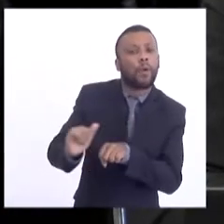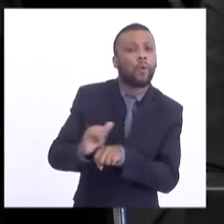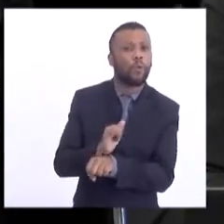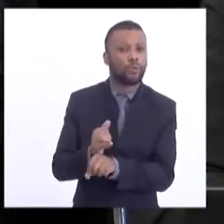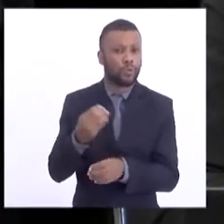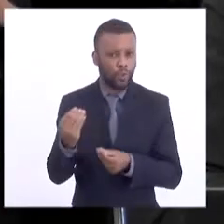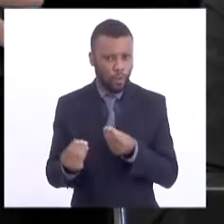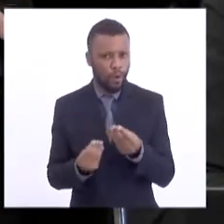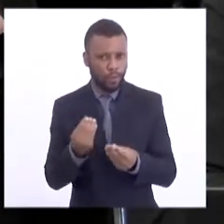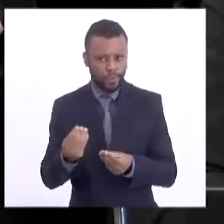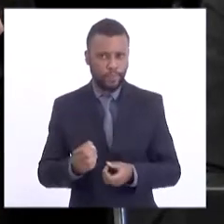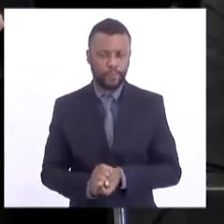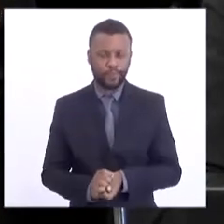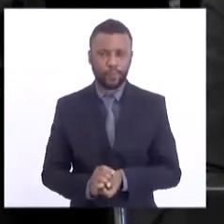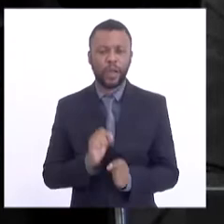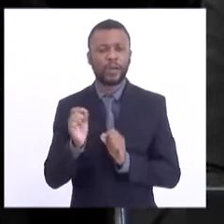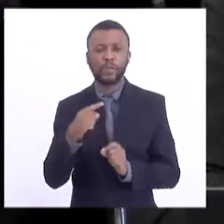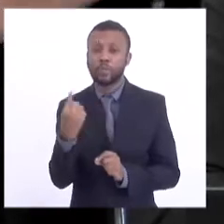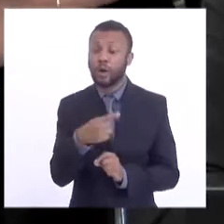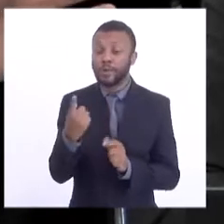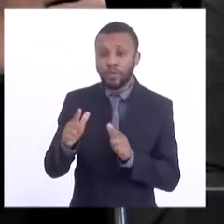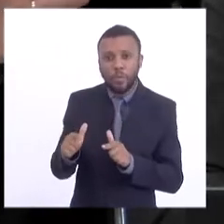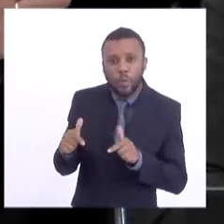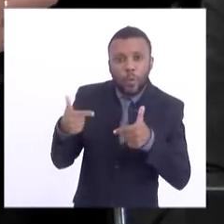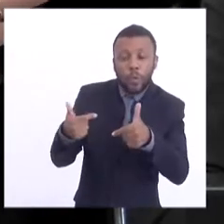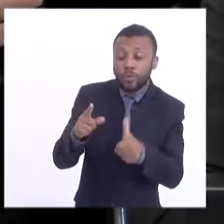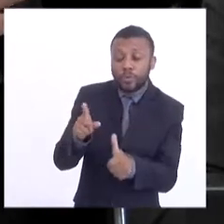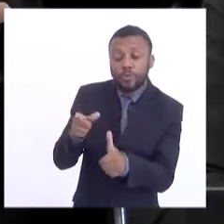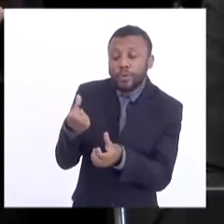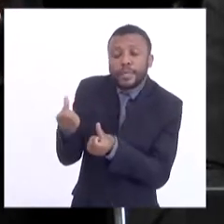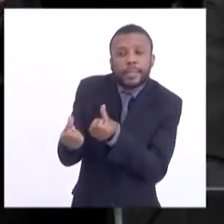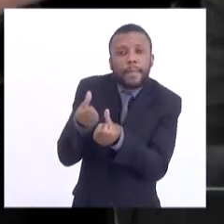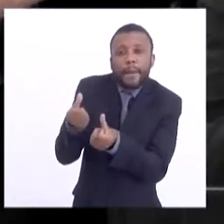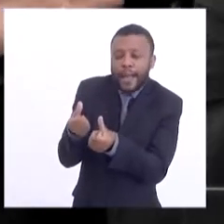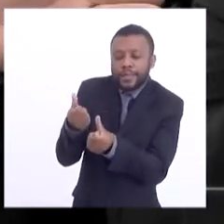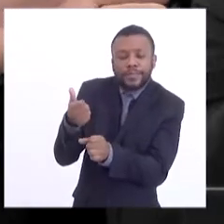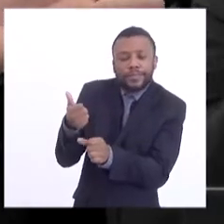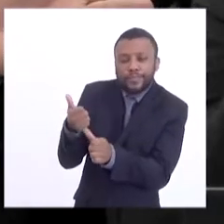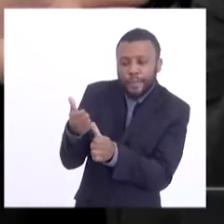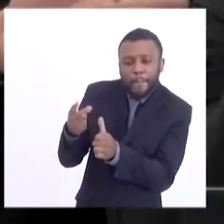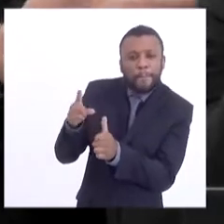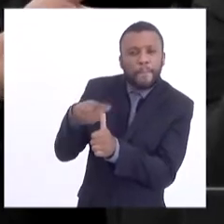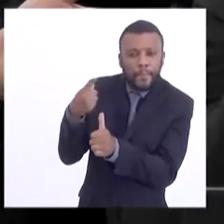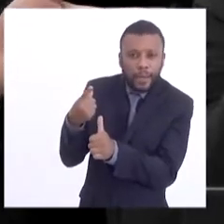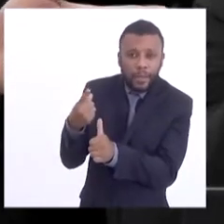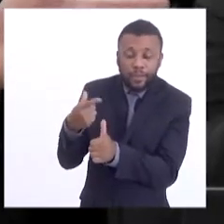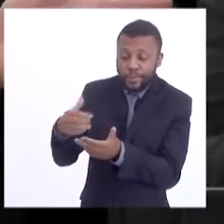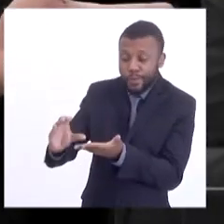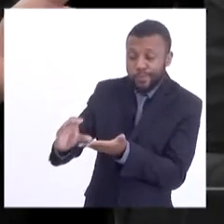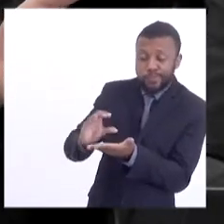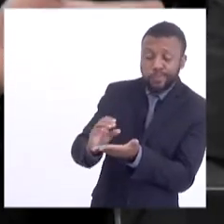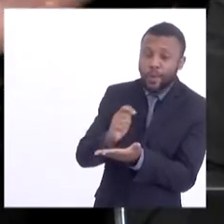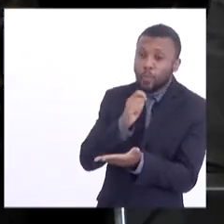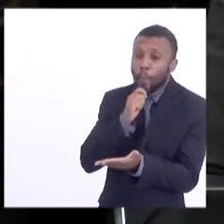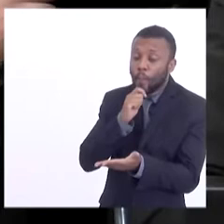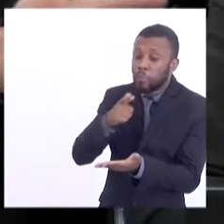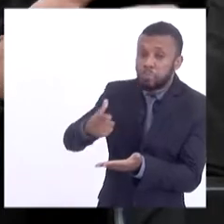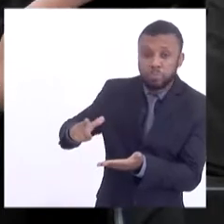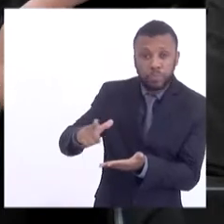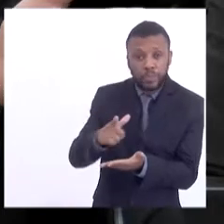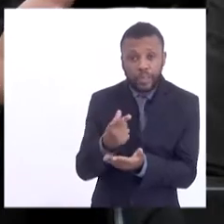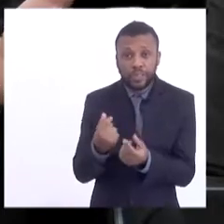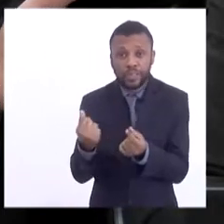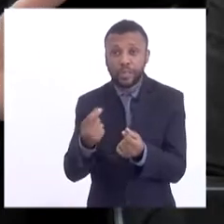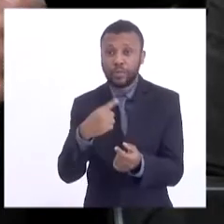que que nós fizemos no primeiro semestre lá não tinha um orçamento porque não tinha o dinheiro tava no - 23 elas